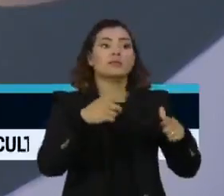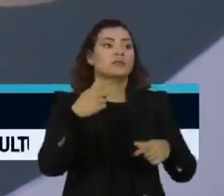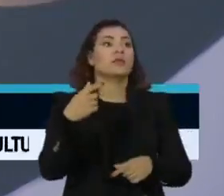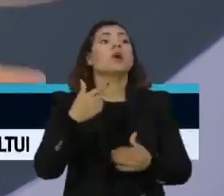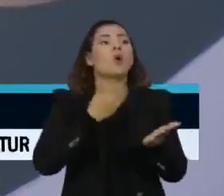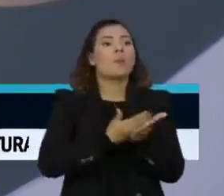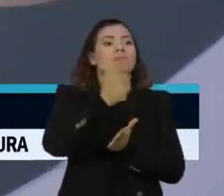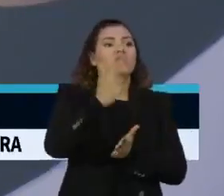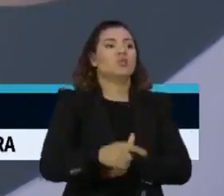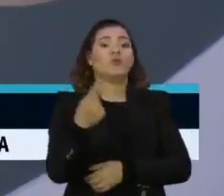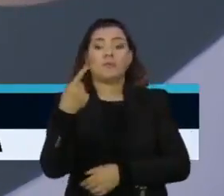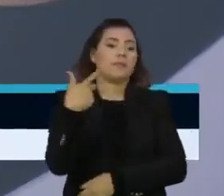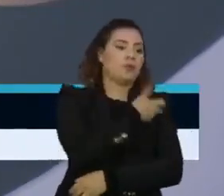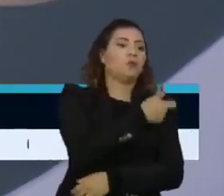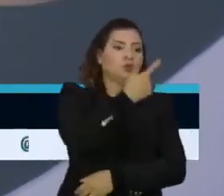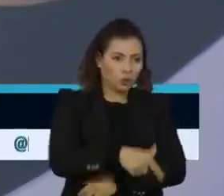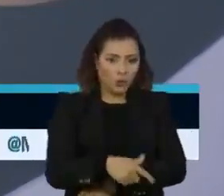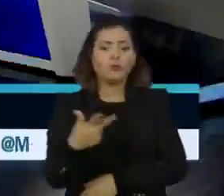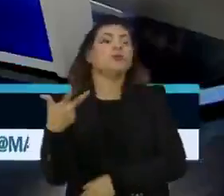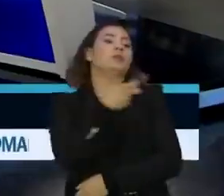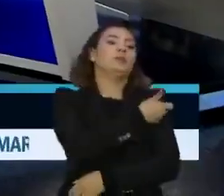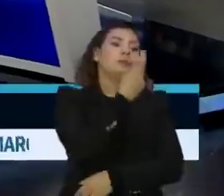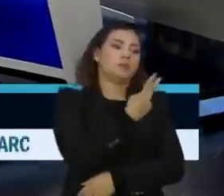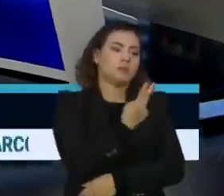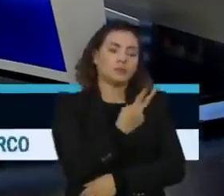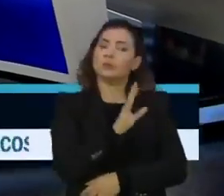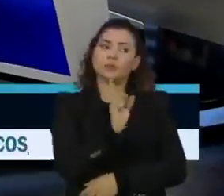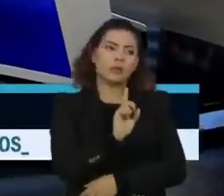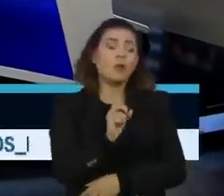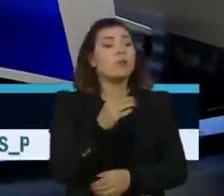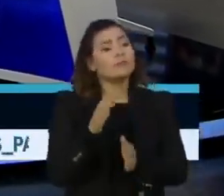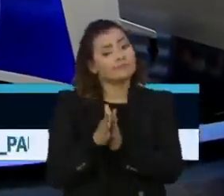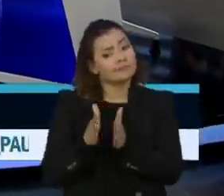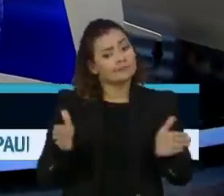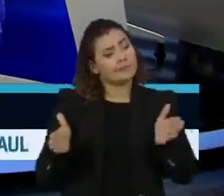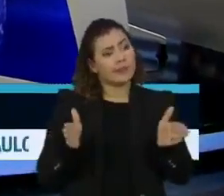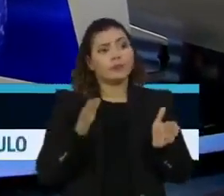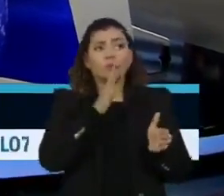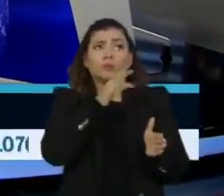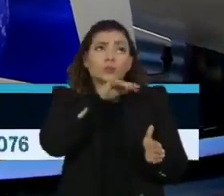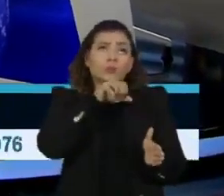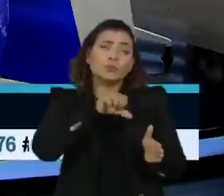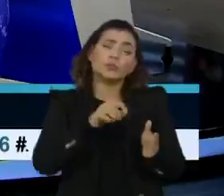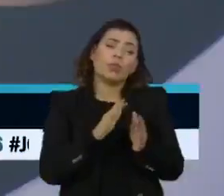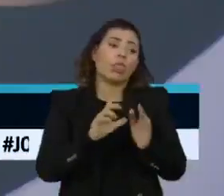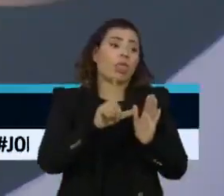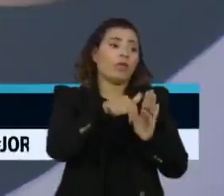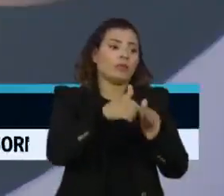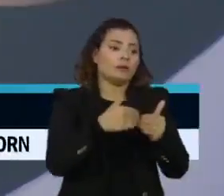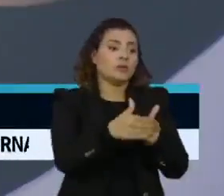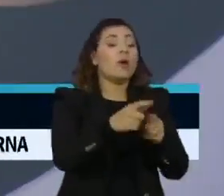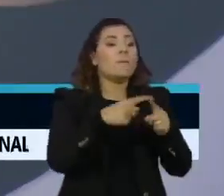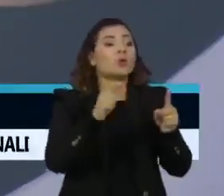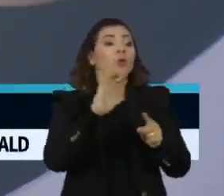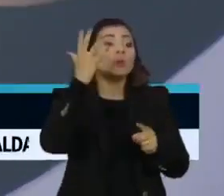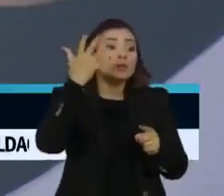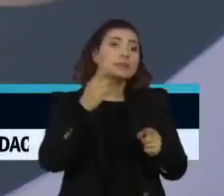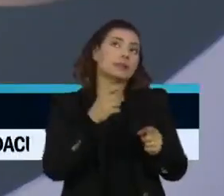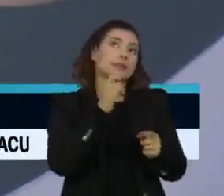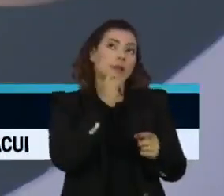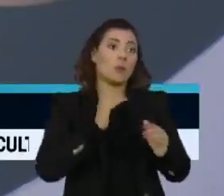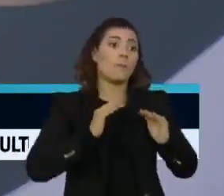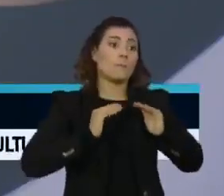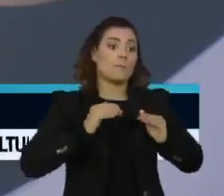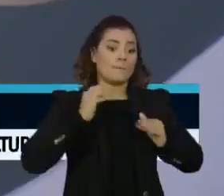recomeçar o seu esquema é óbvio que você não tá no melhor intervalo então você pode sim ter um destino sentido de